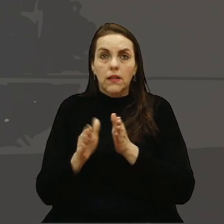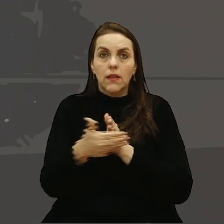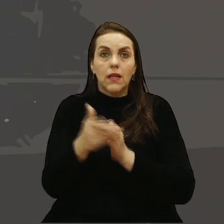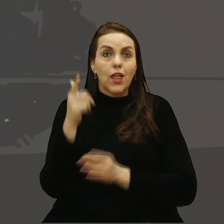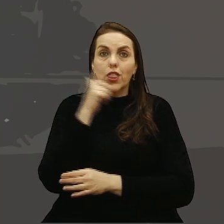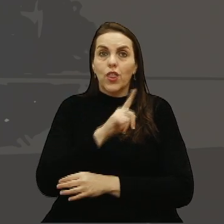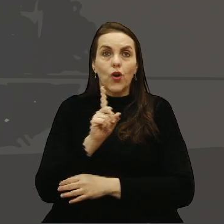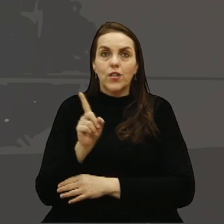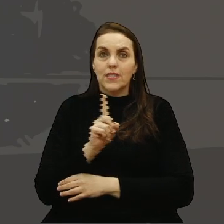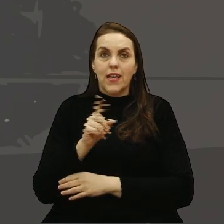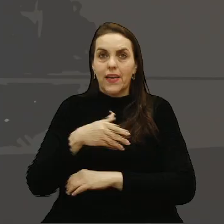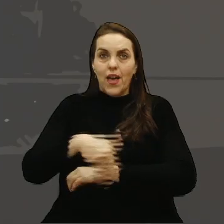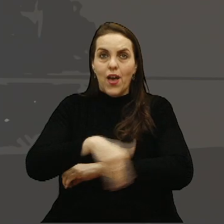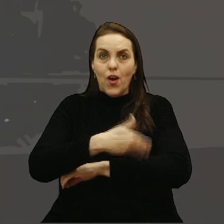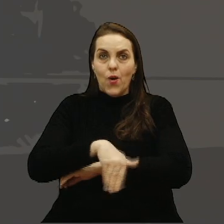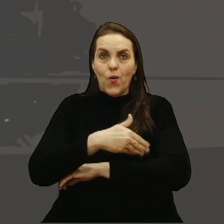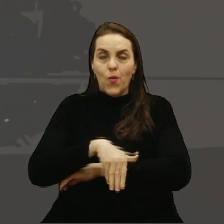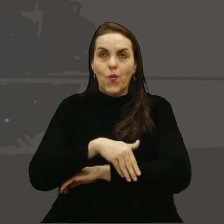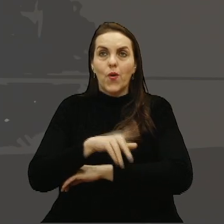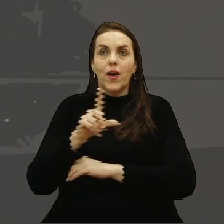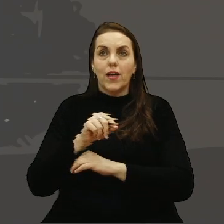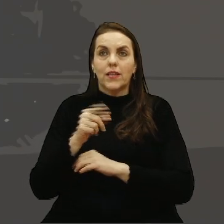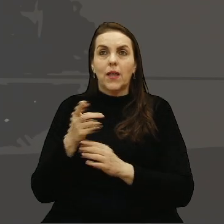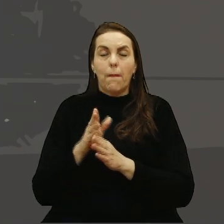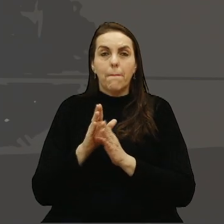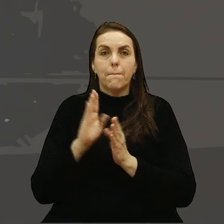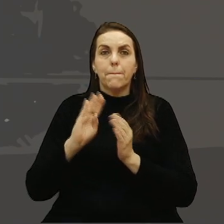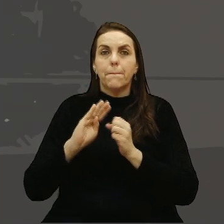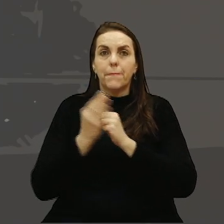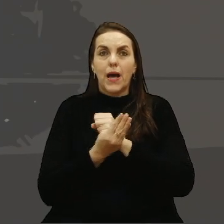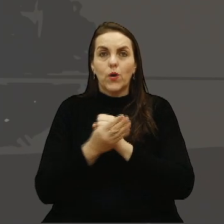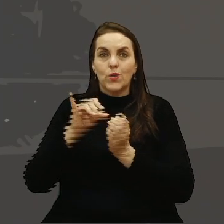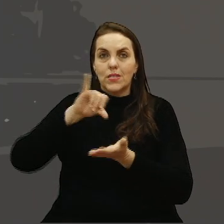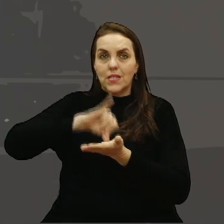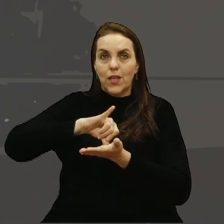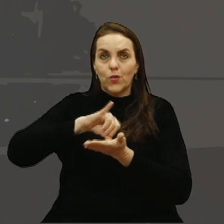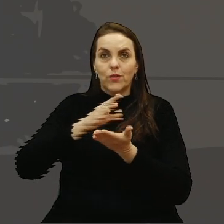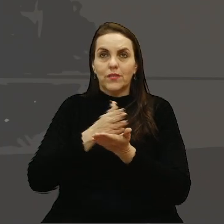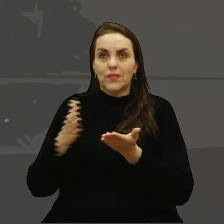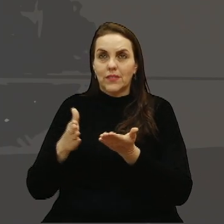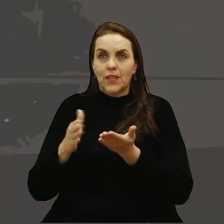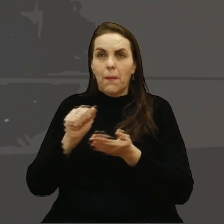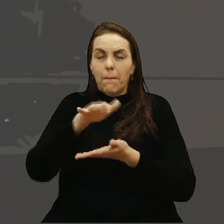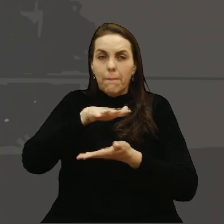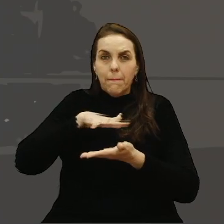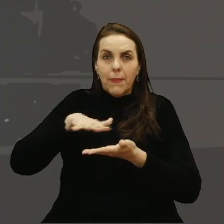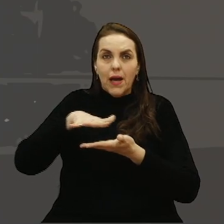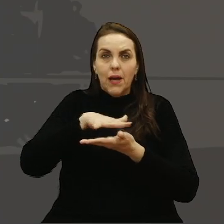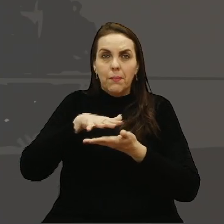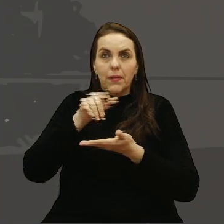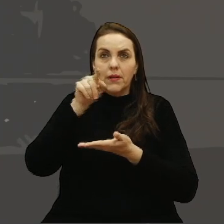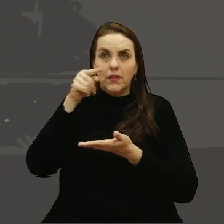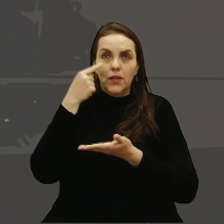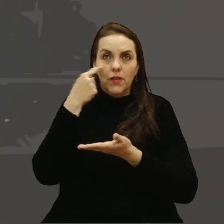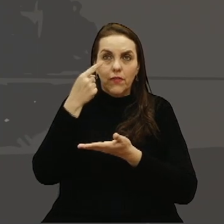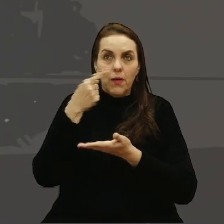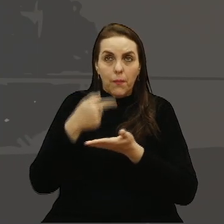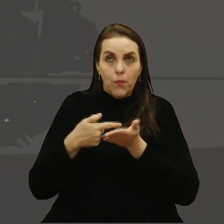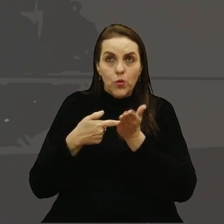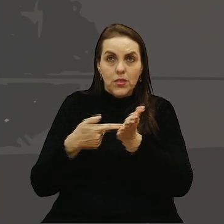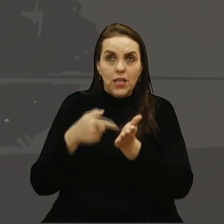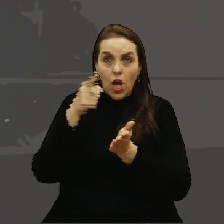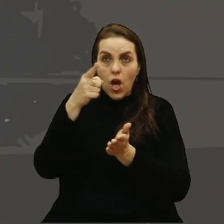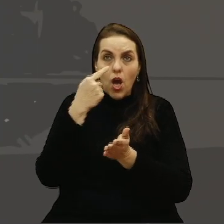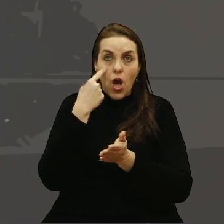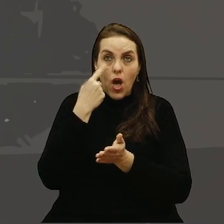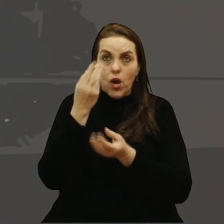a Maria Preze e descer para a Travessa Rio Grande, sentido bairro Centro. Então, aqui tem um mapa à frente, onde consigo elucidar melhor aqui para os